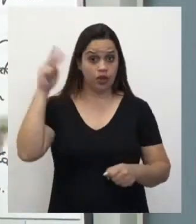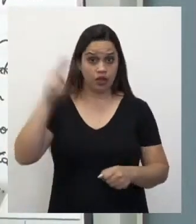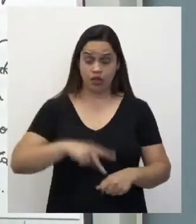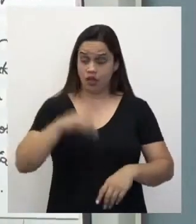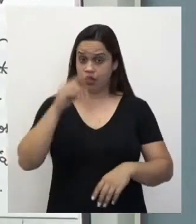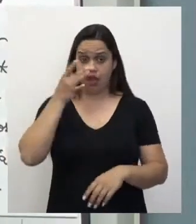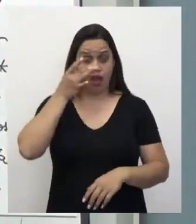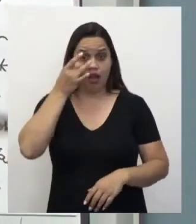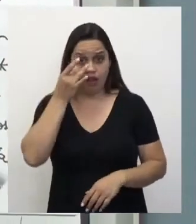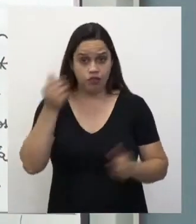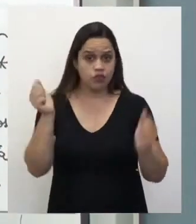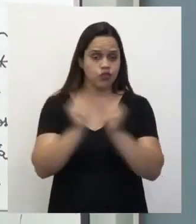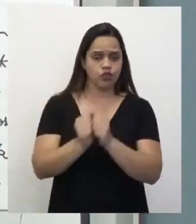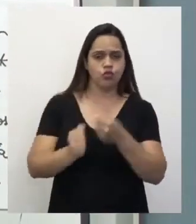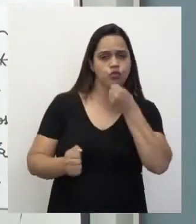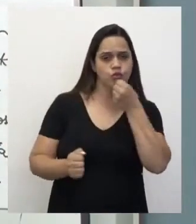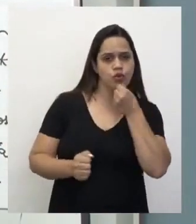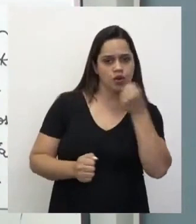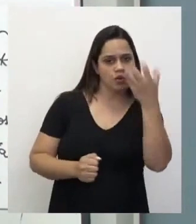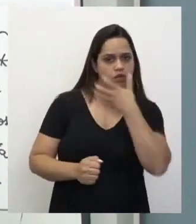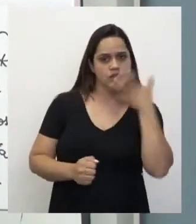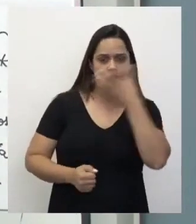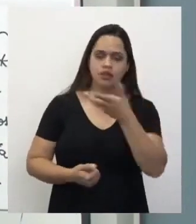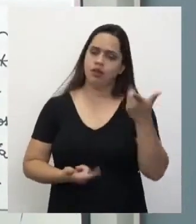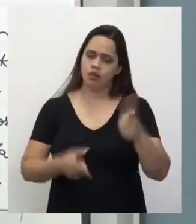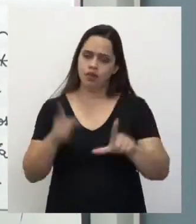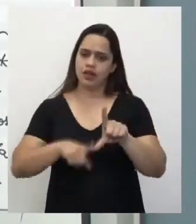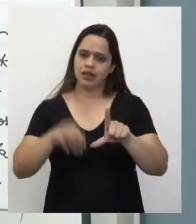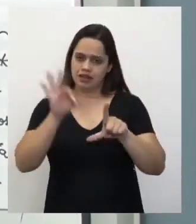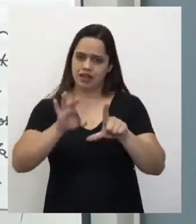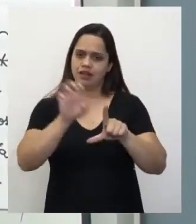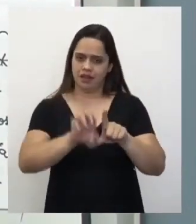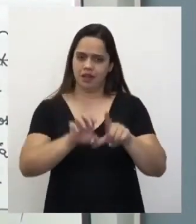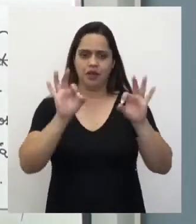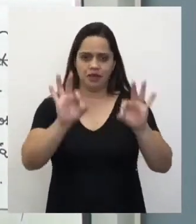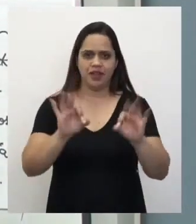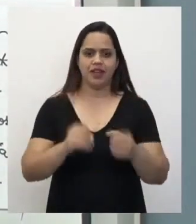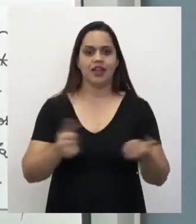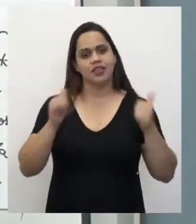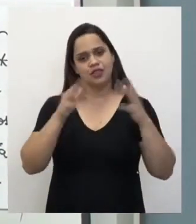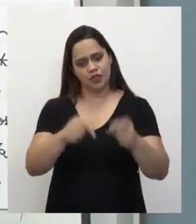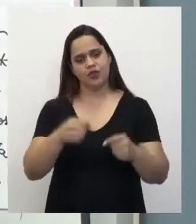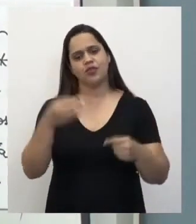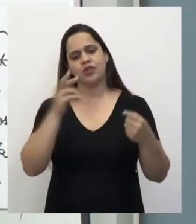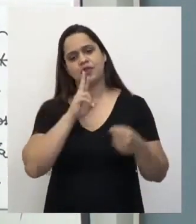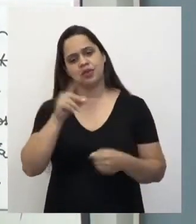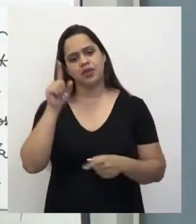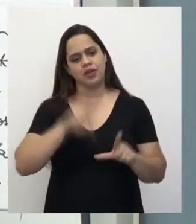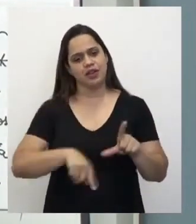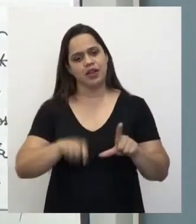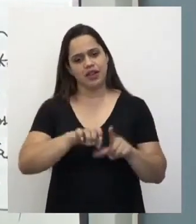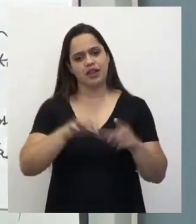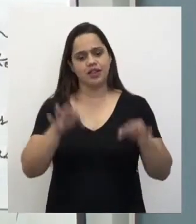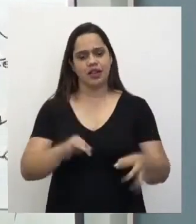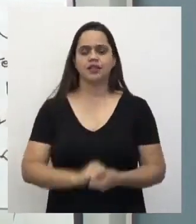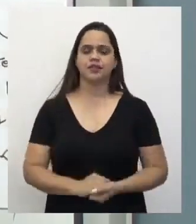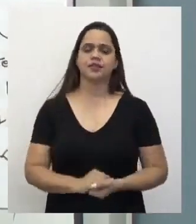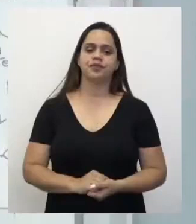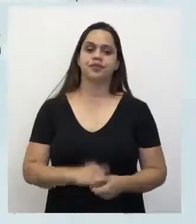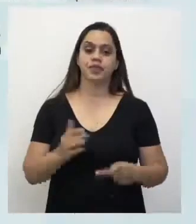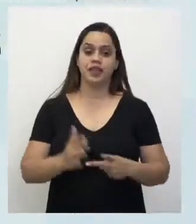Junto com o cantor. Então, é claro que a alternativa correta é a E, tá? Todo mundo que respondeu E acertou. Vamos para a segunda, olha